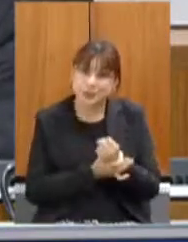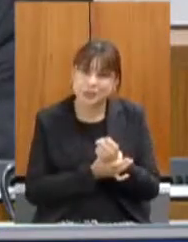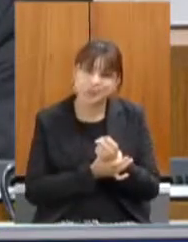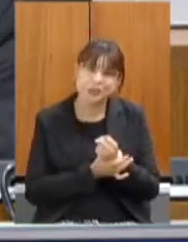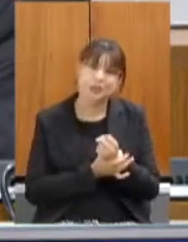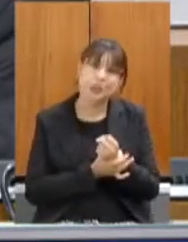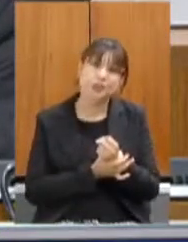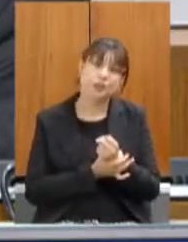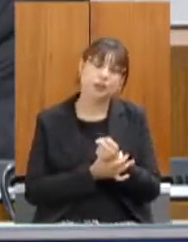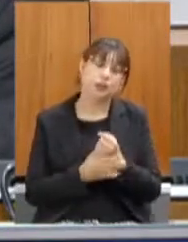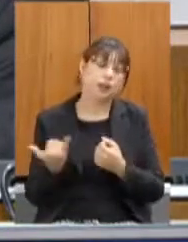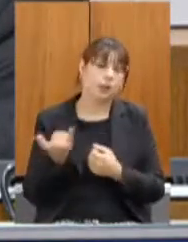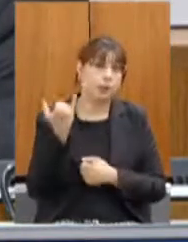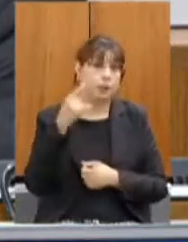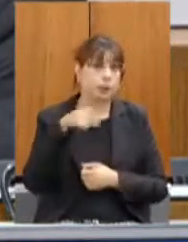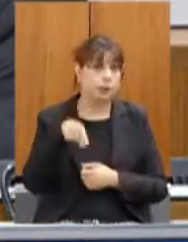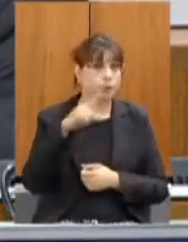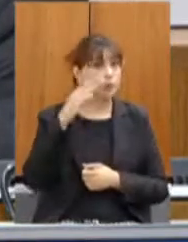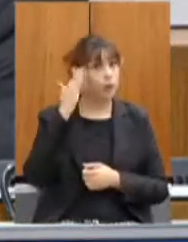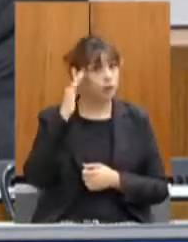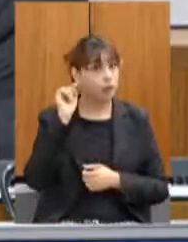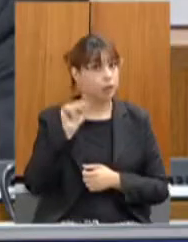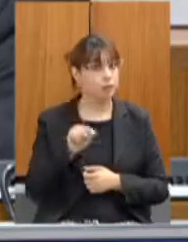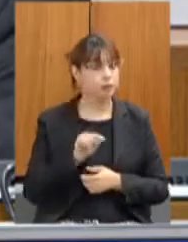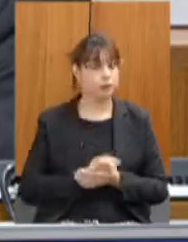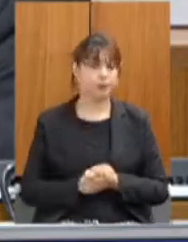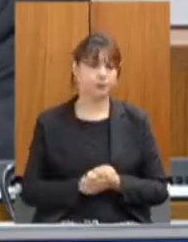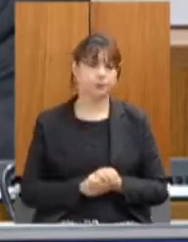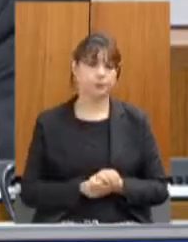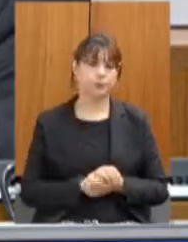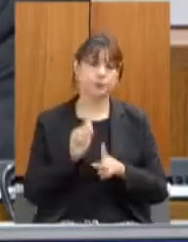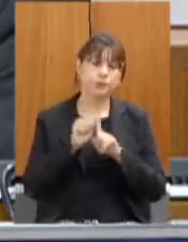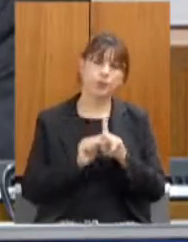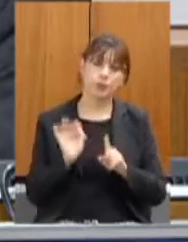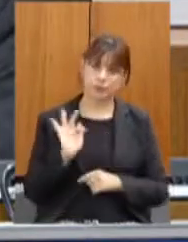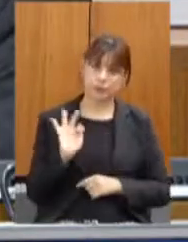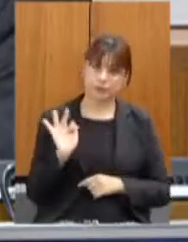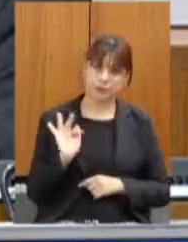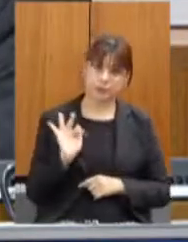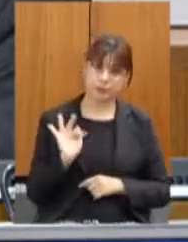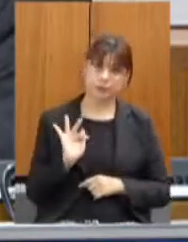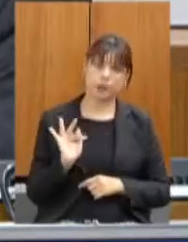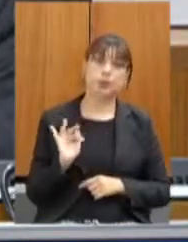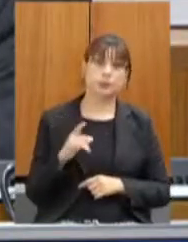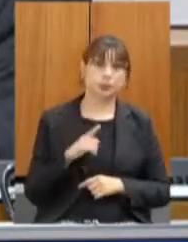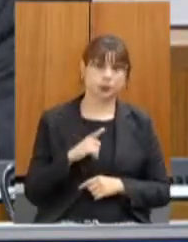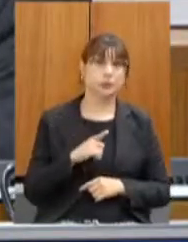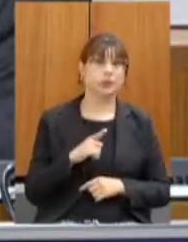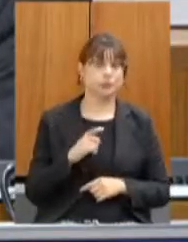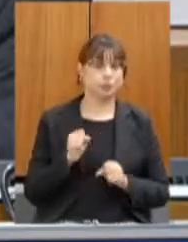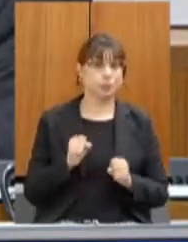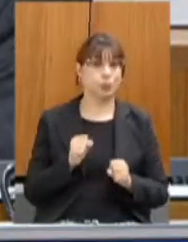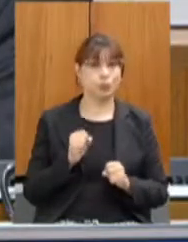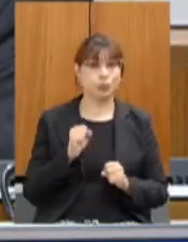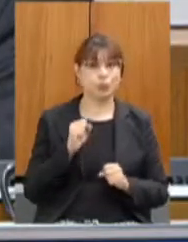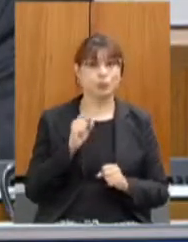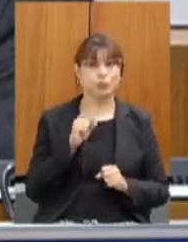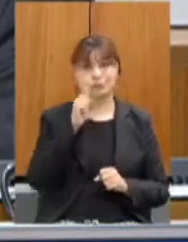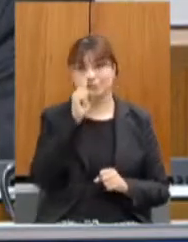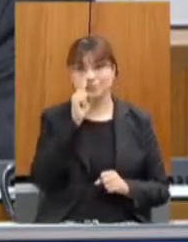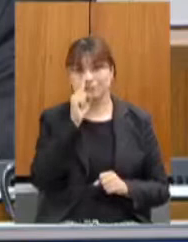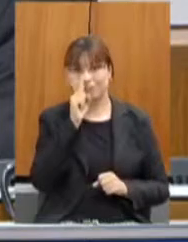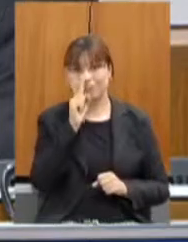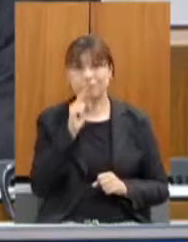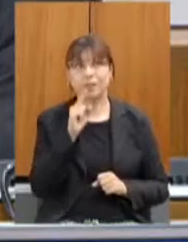é fundamental que as pessoas entendam isso em fevereiro nós temos um risco de termos em maio